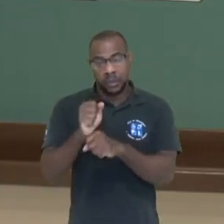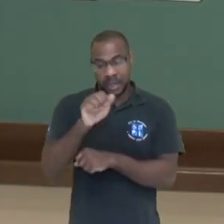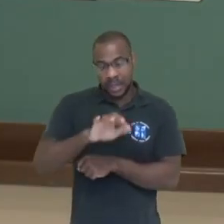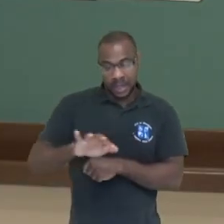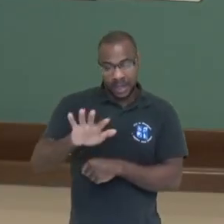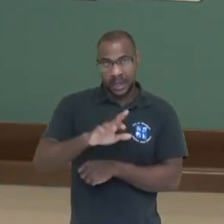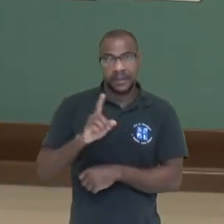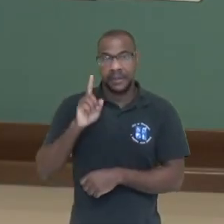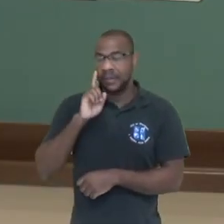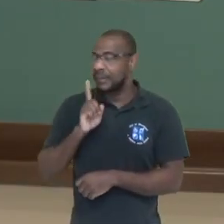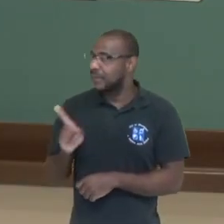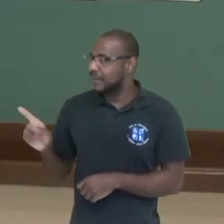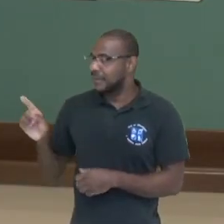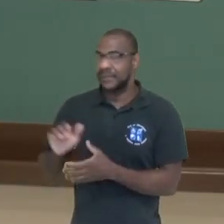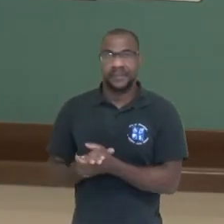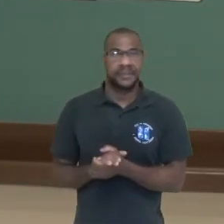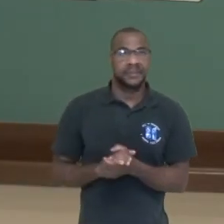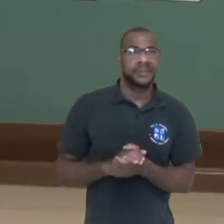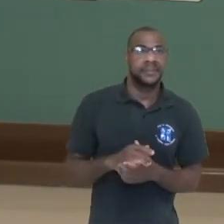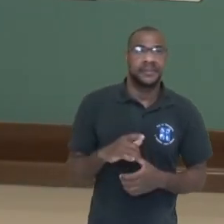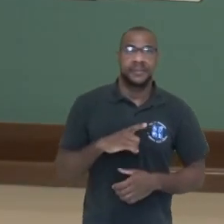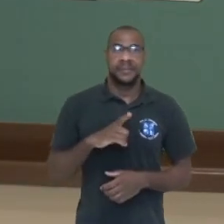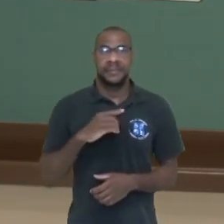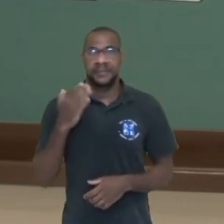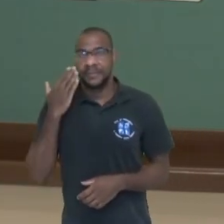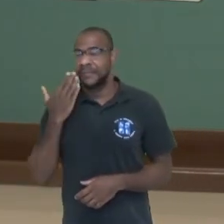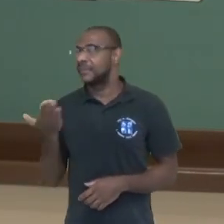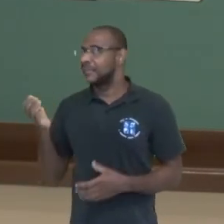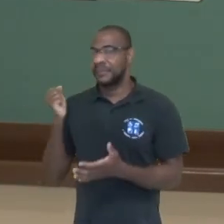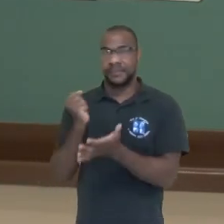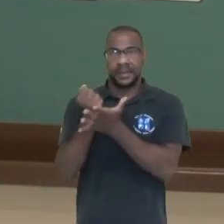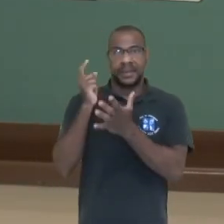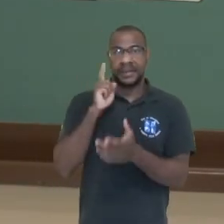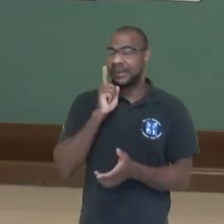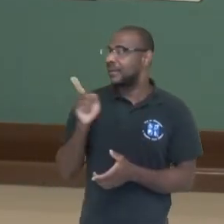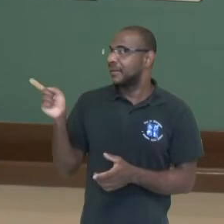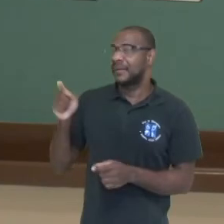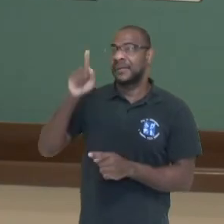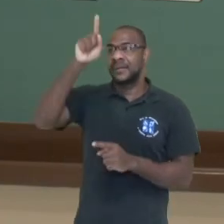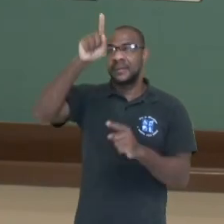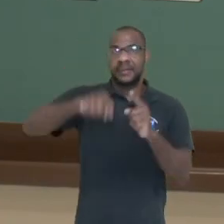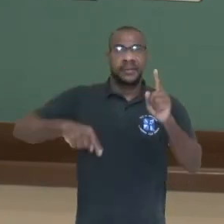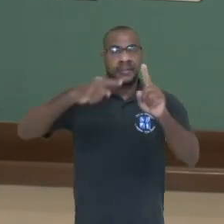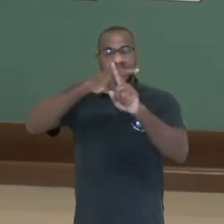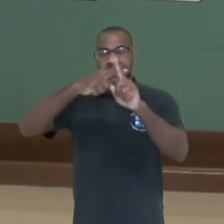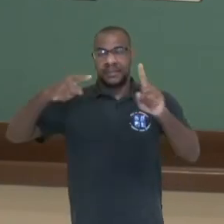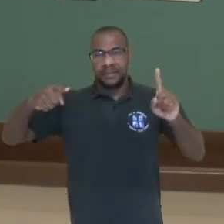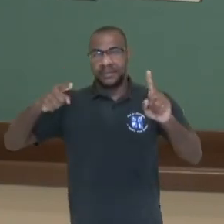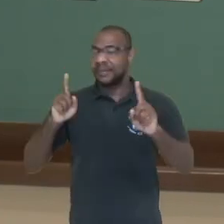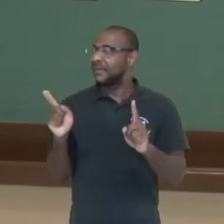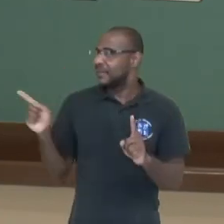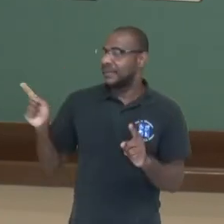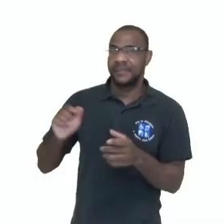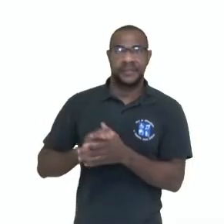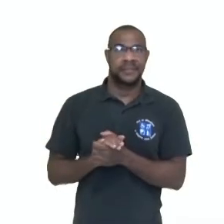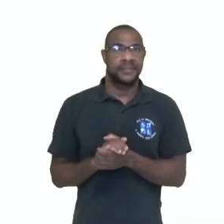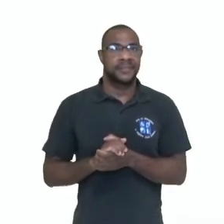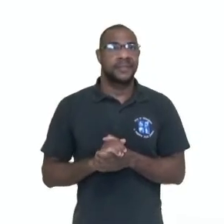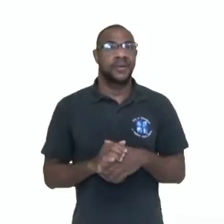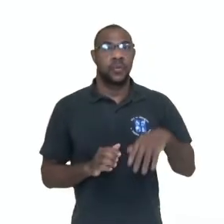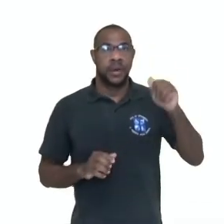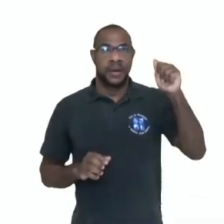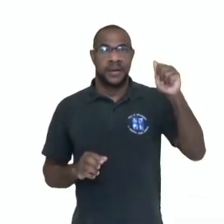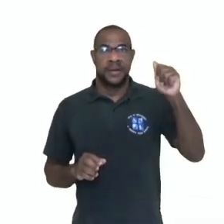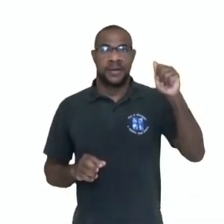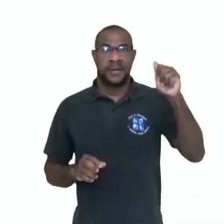tenho os 4 pontos aqui. Vamos marcar eles no plano cartesiano, tá bom? Então, olha lá, o ponto